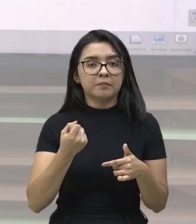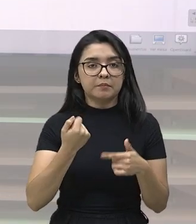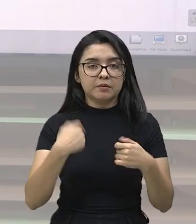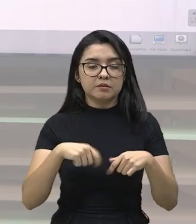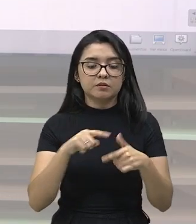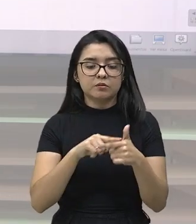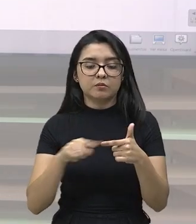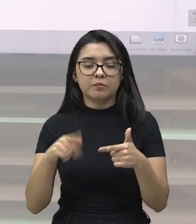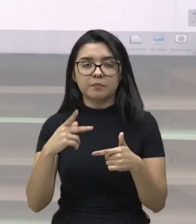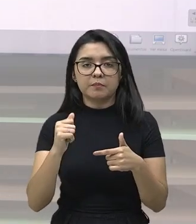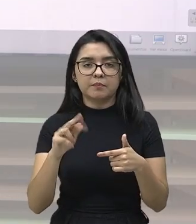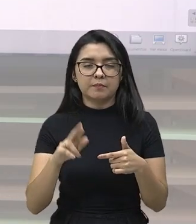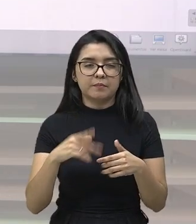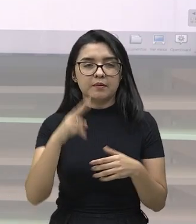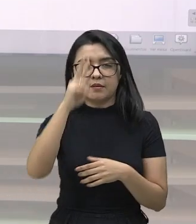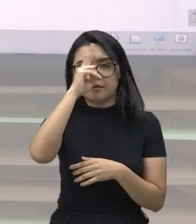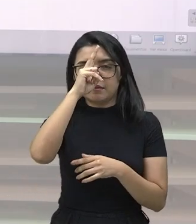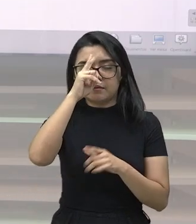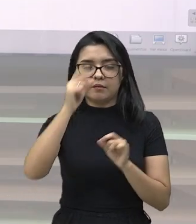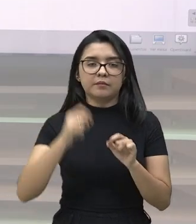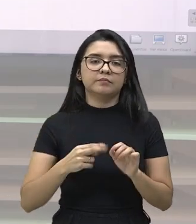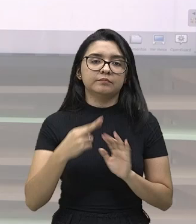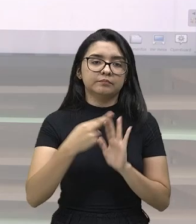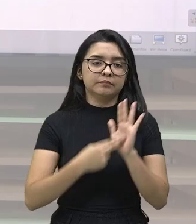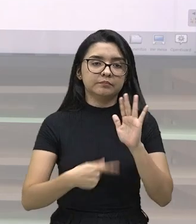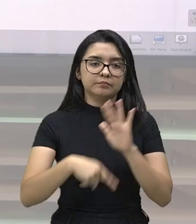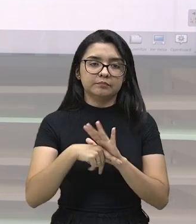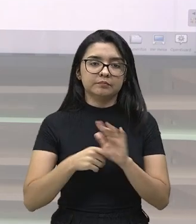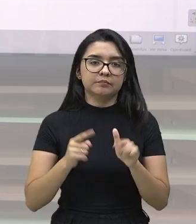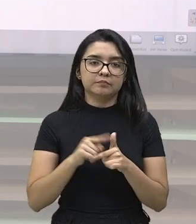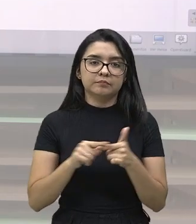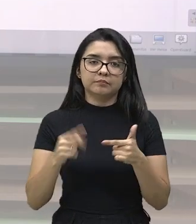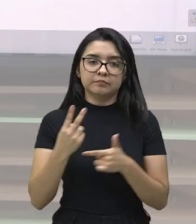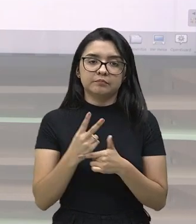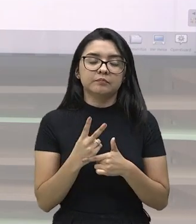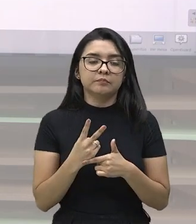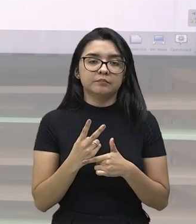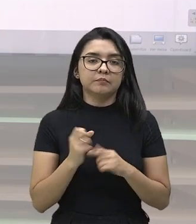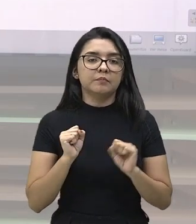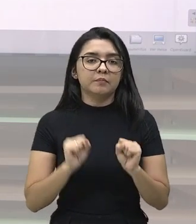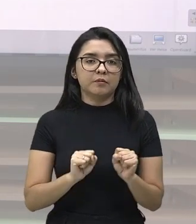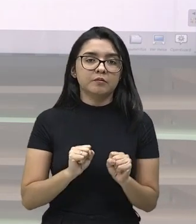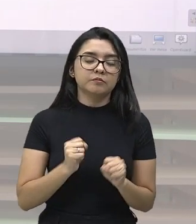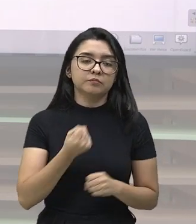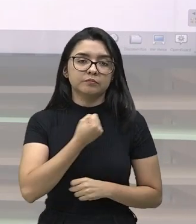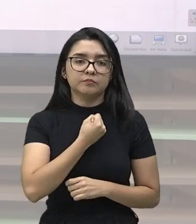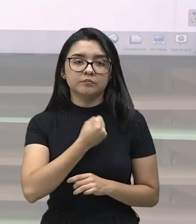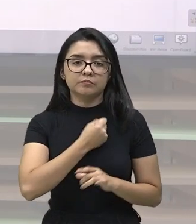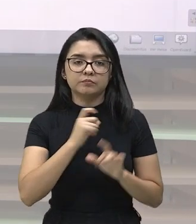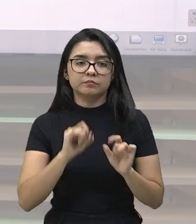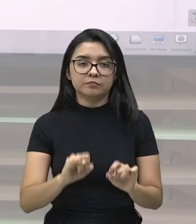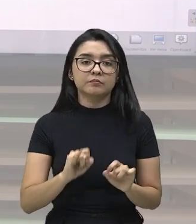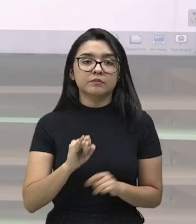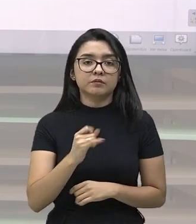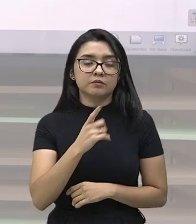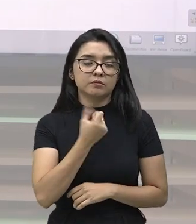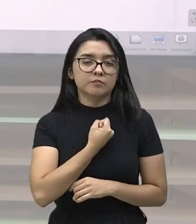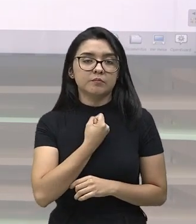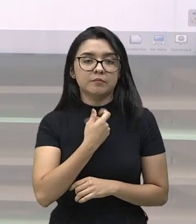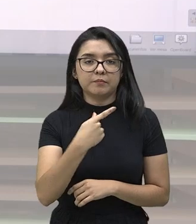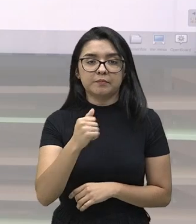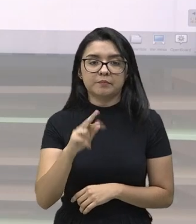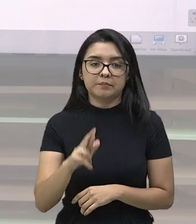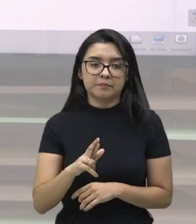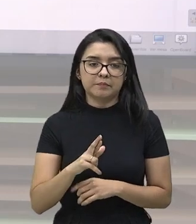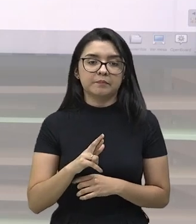do critério de divisibilidade por 2? A gente só pode dividir um valor por 2 se esse número for par,